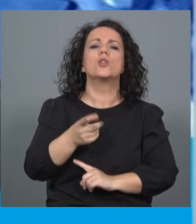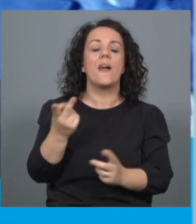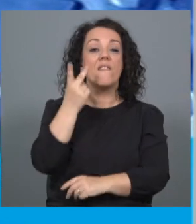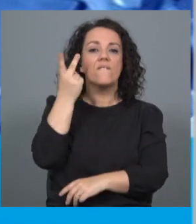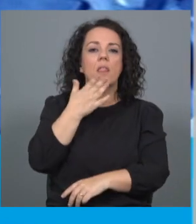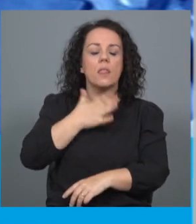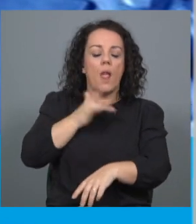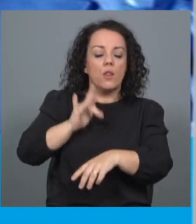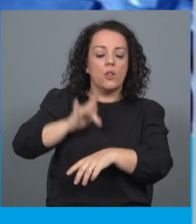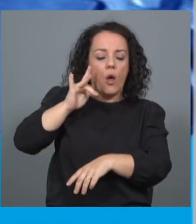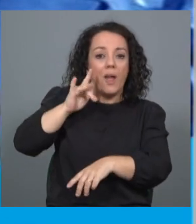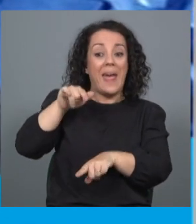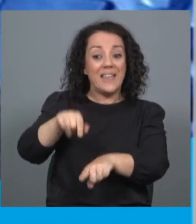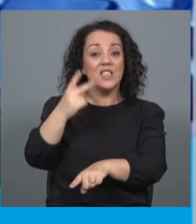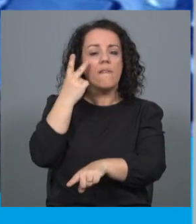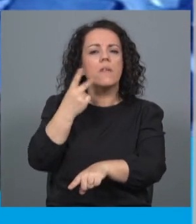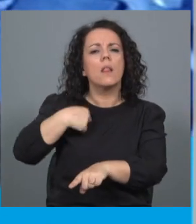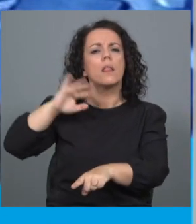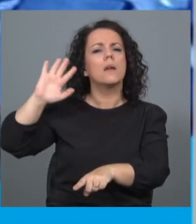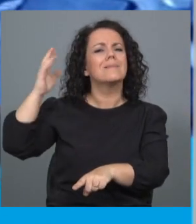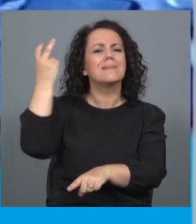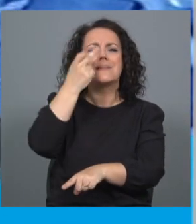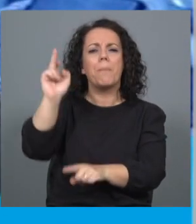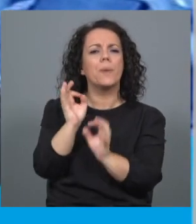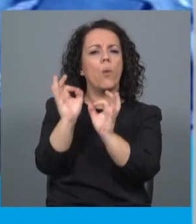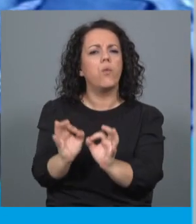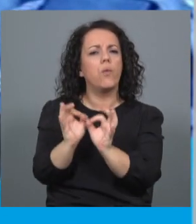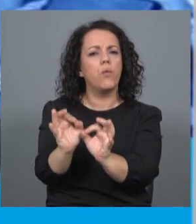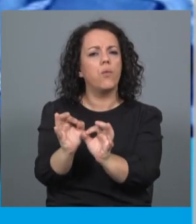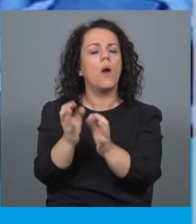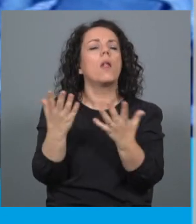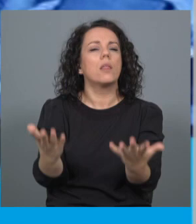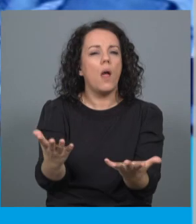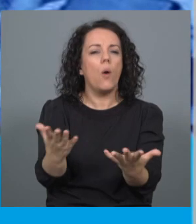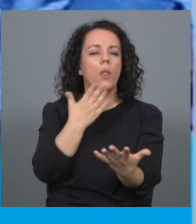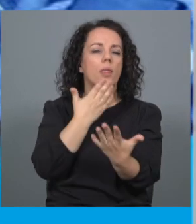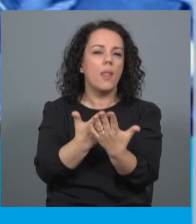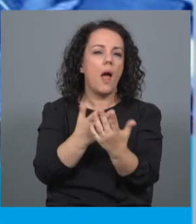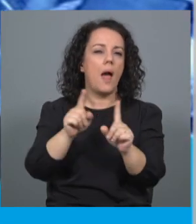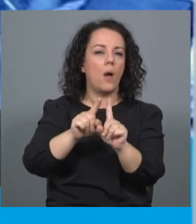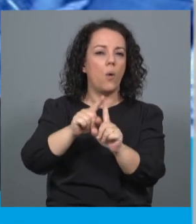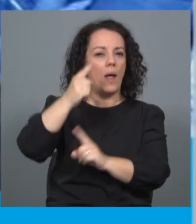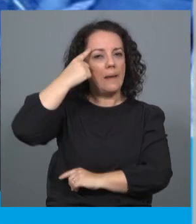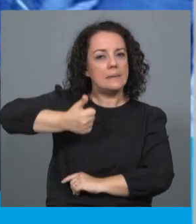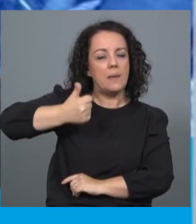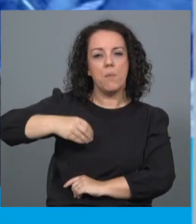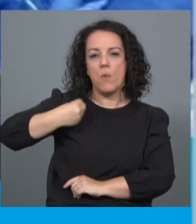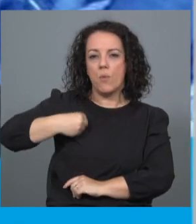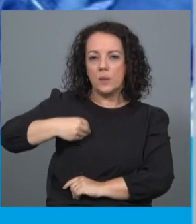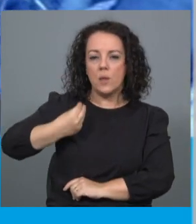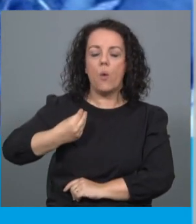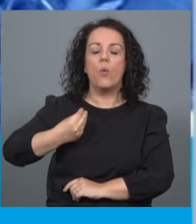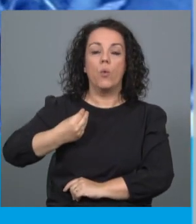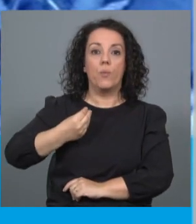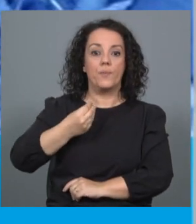vida que sempre cuidamos. E portanto diremos que a grande preocupação é percebermos como a pessoa